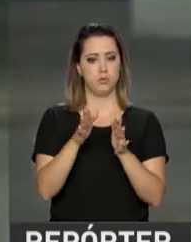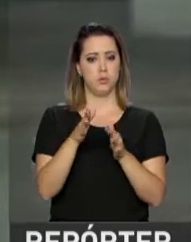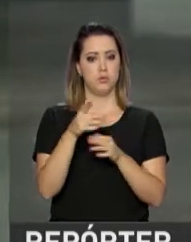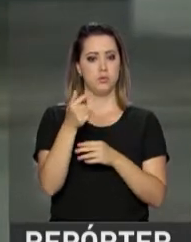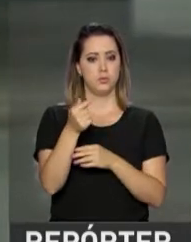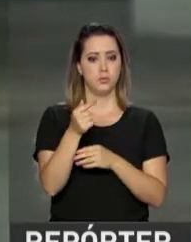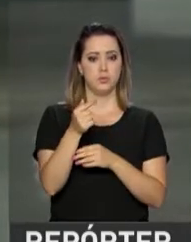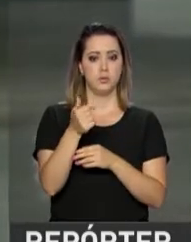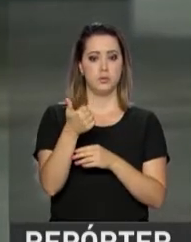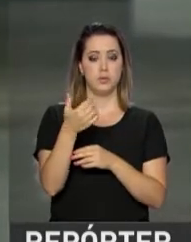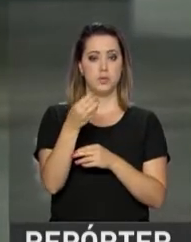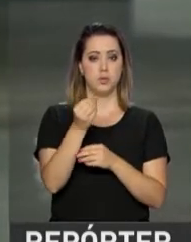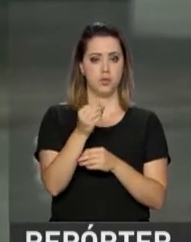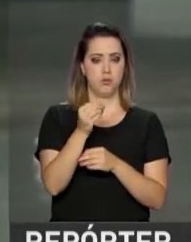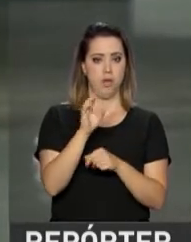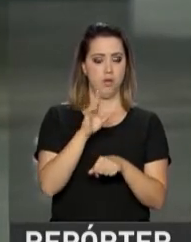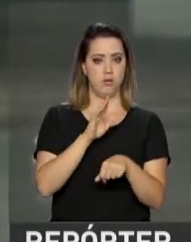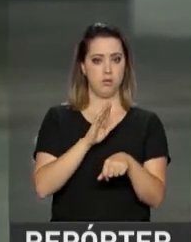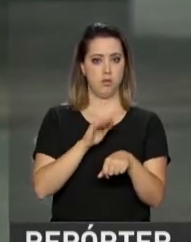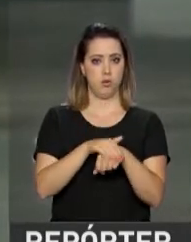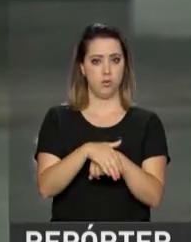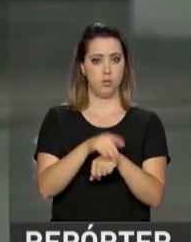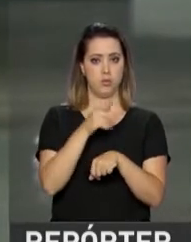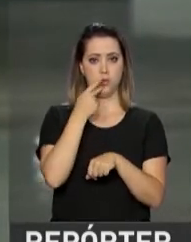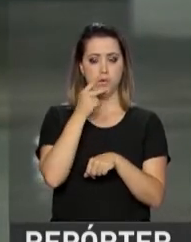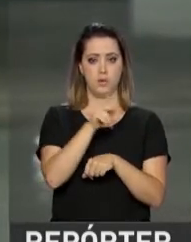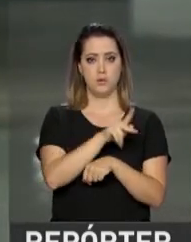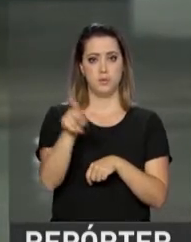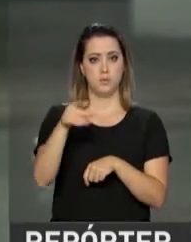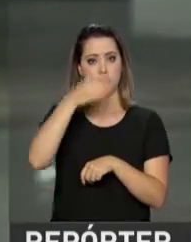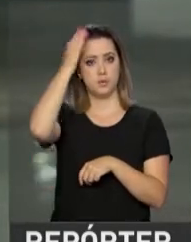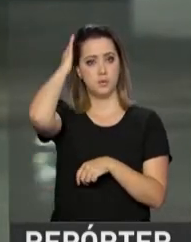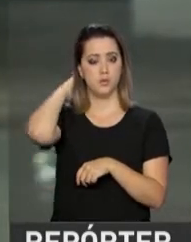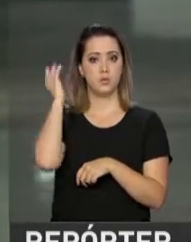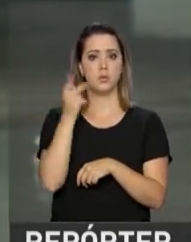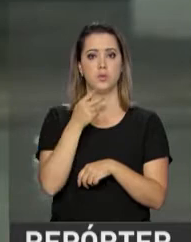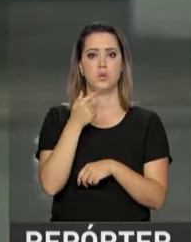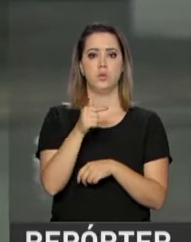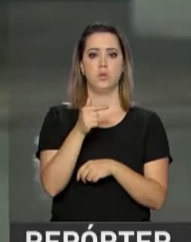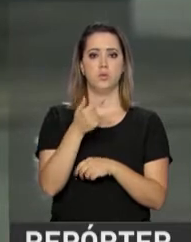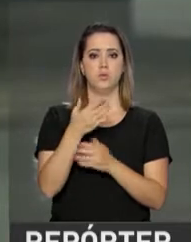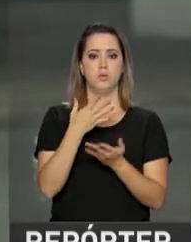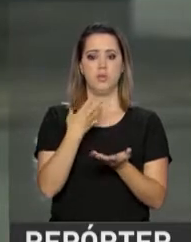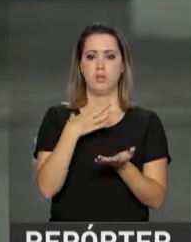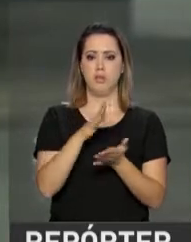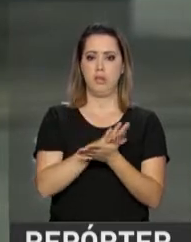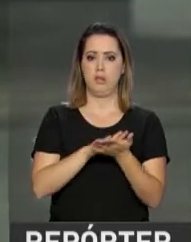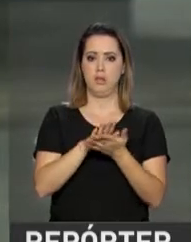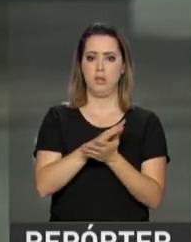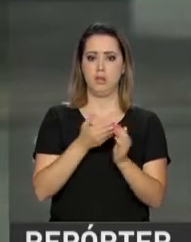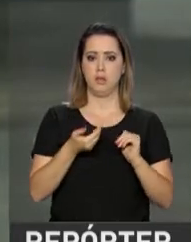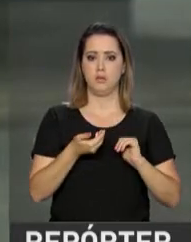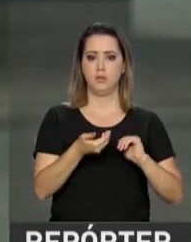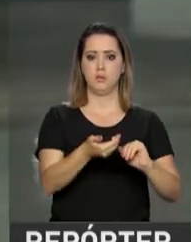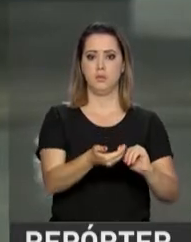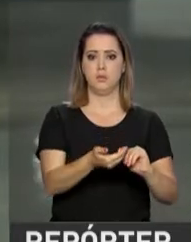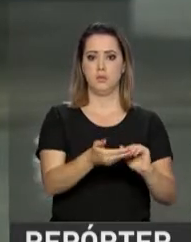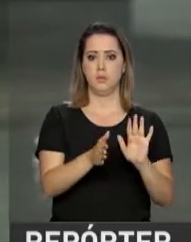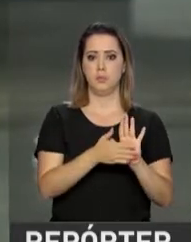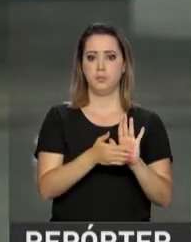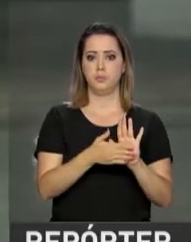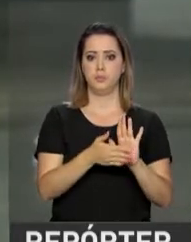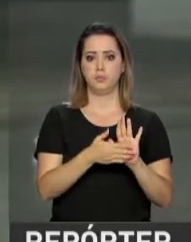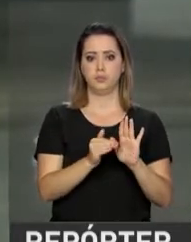7 horas e 10 minutos afirmando que o presidente michel temer não vai enviar ao congresso nacional proposta